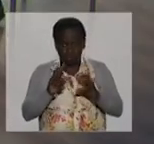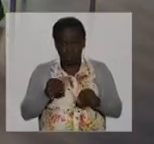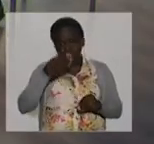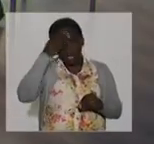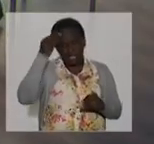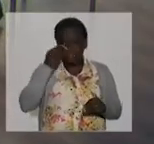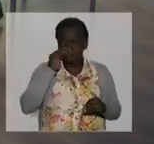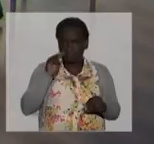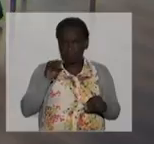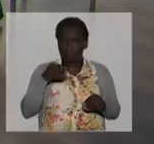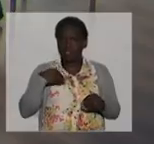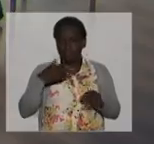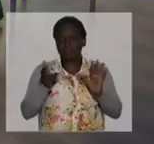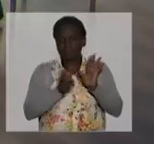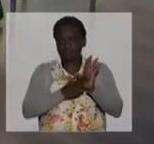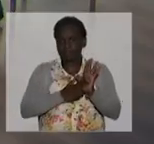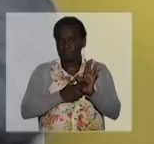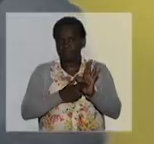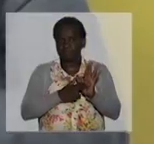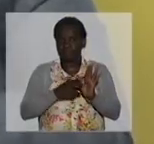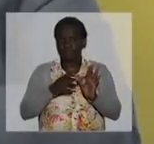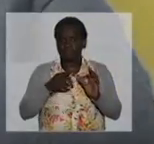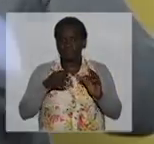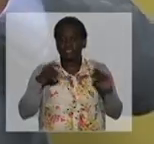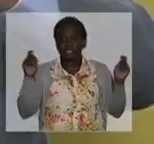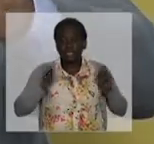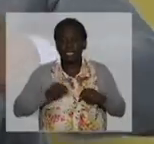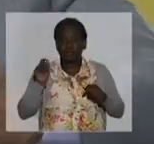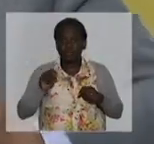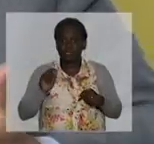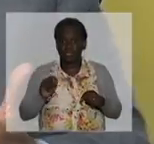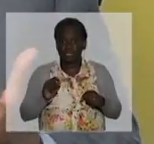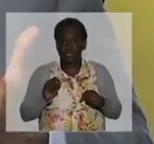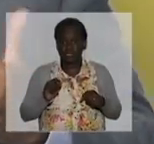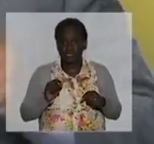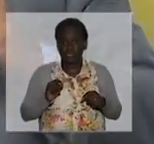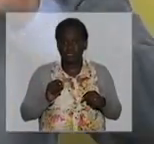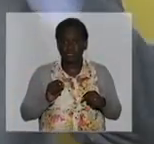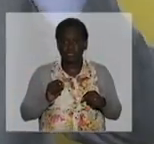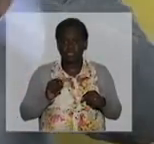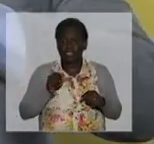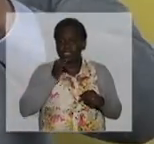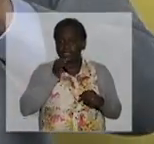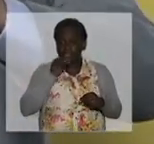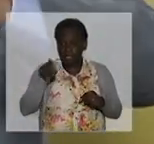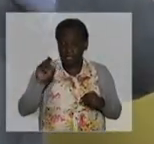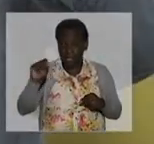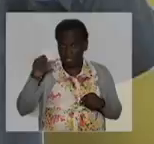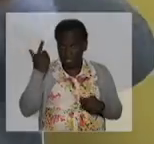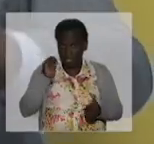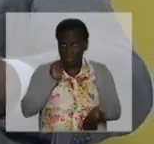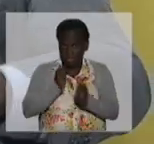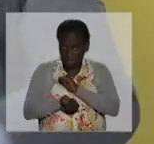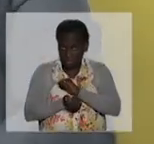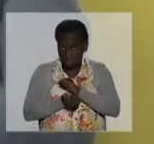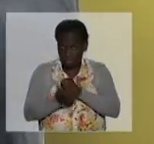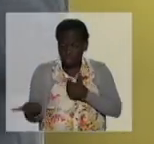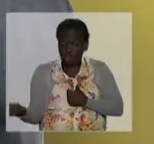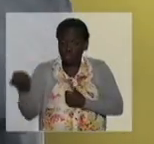futebol, não. O que eu admito como possível não é um